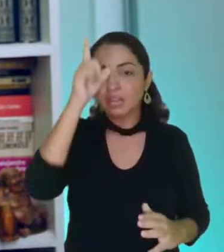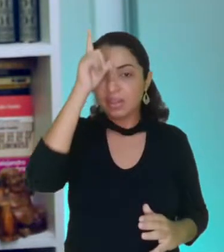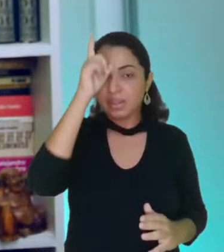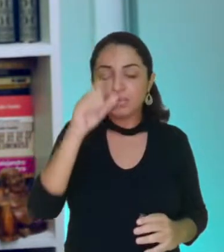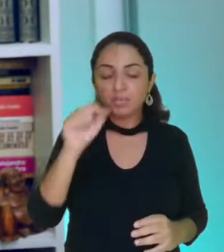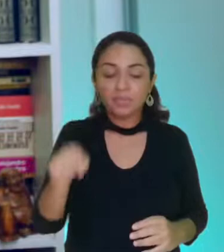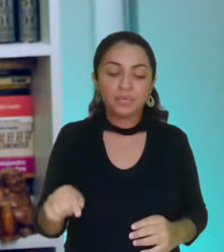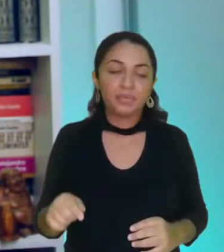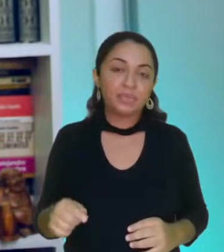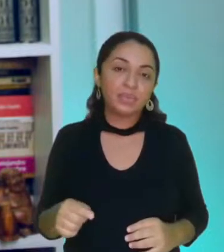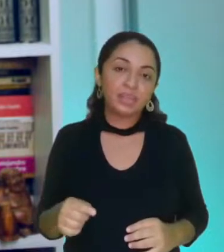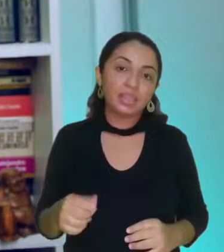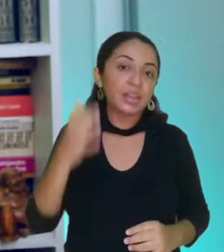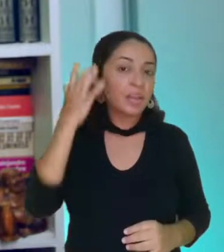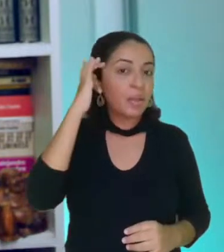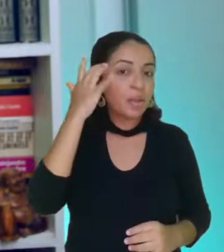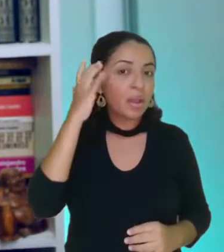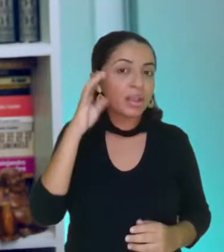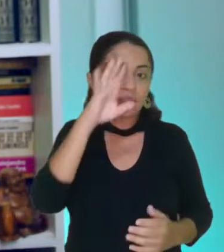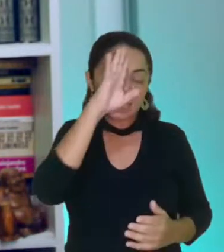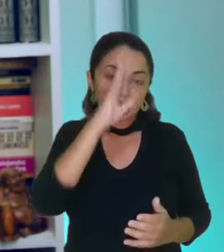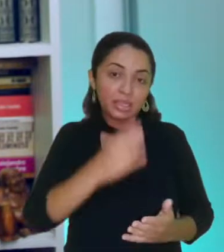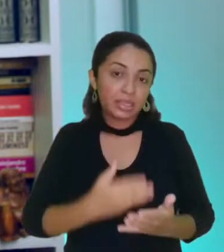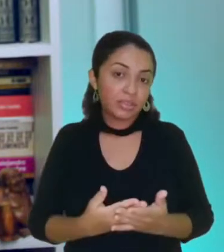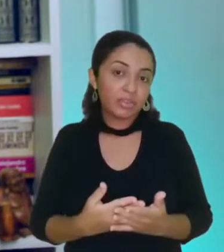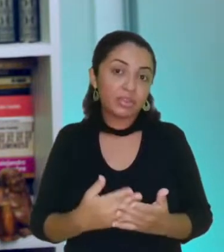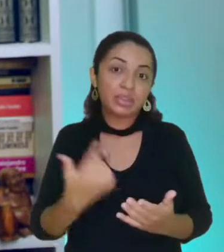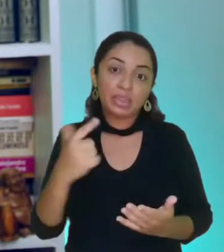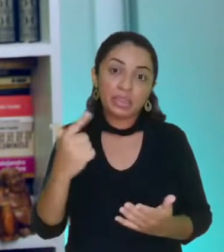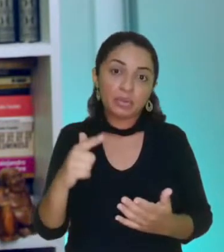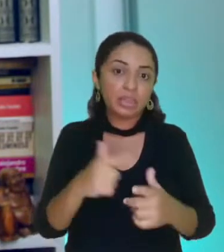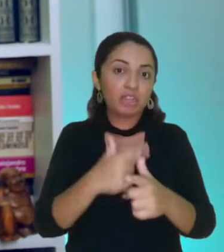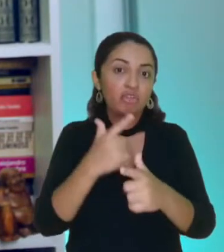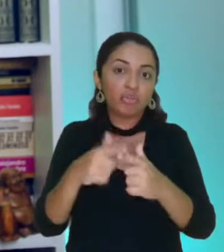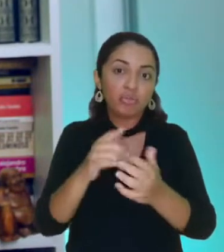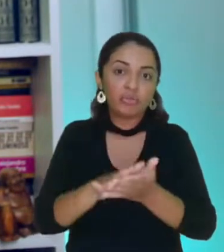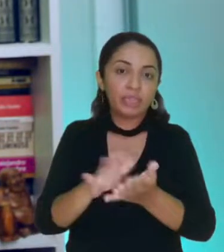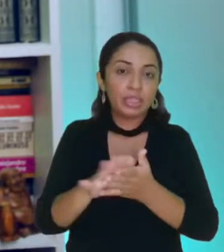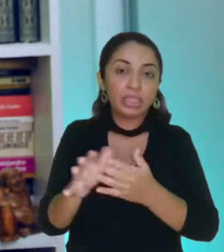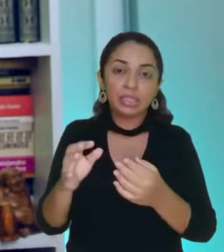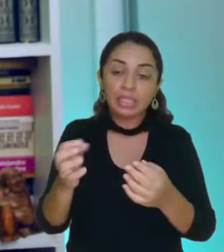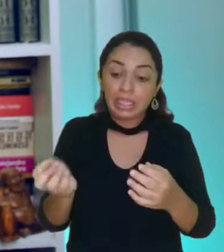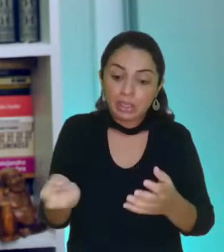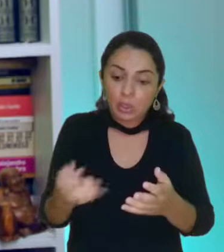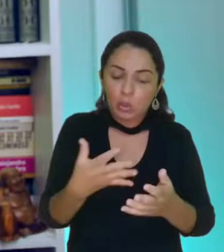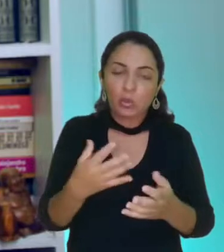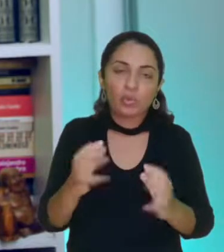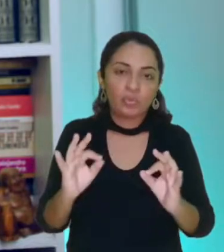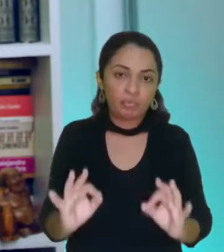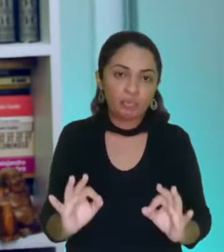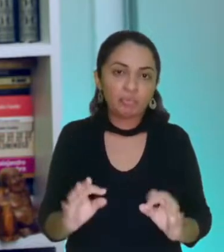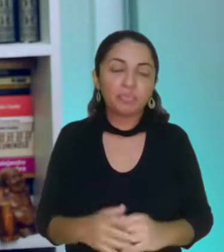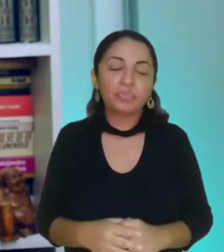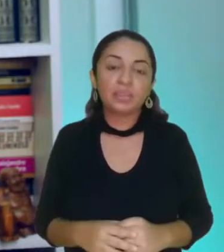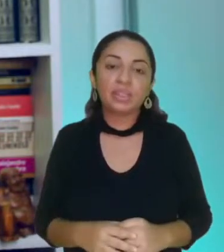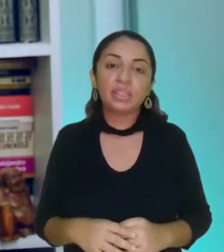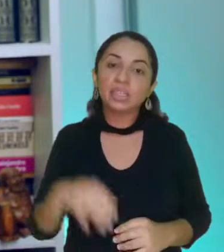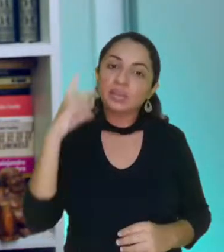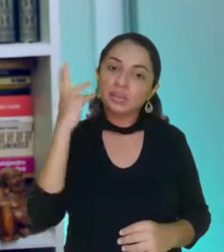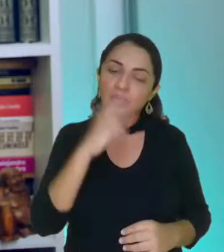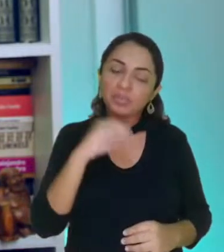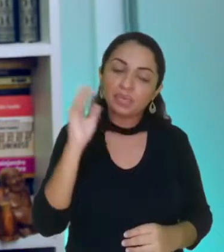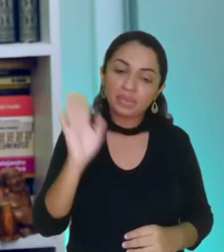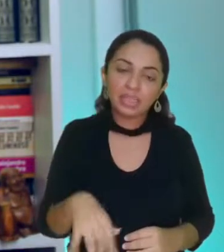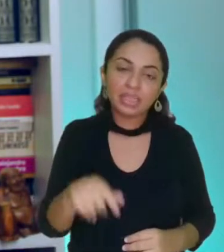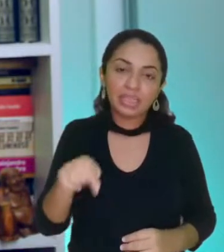Com certeza esse livro, eu acredito que não tenha novas edições. Tá novíssimo esse aqui. Esse aqui é um belíssimo livro pra gente